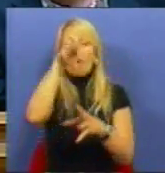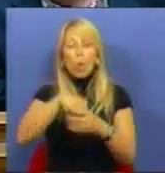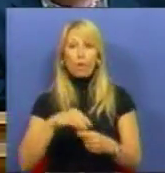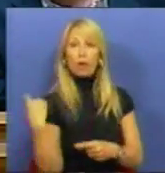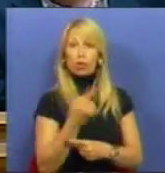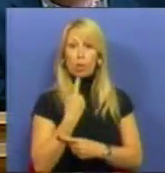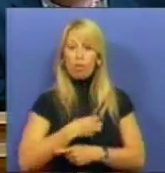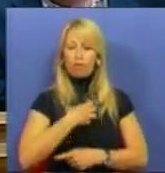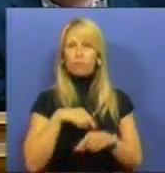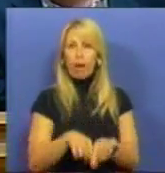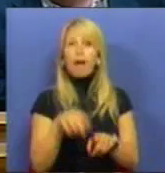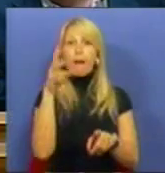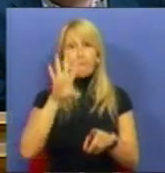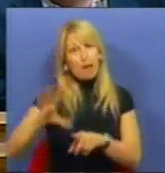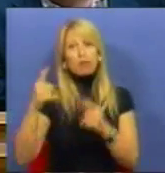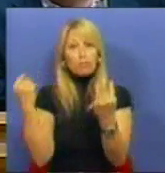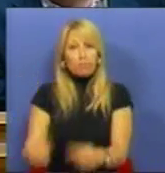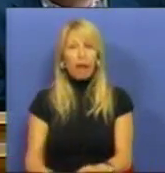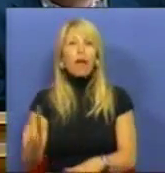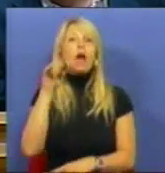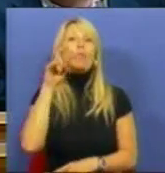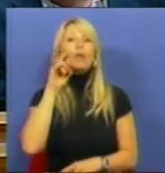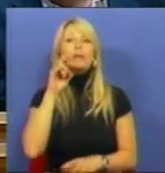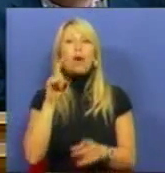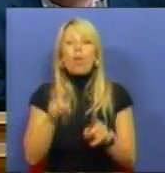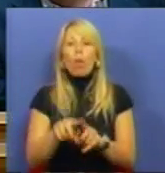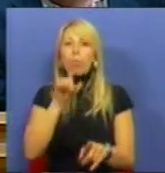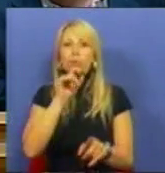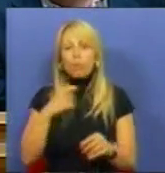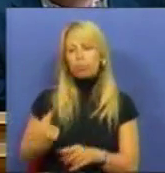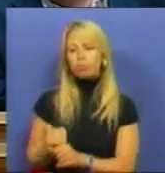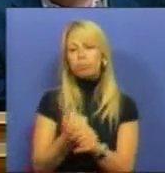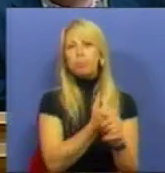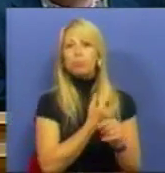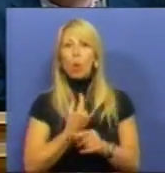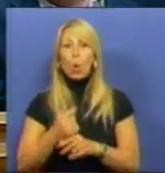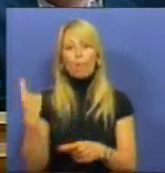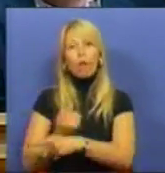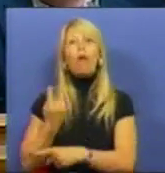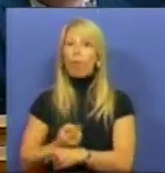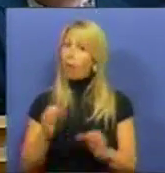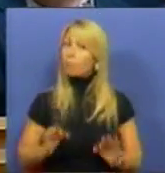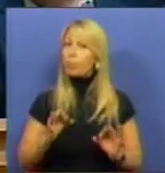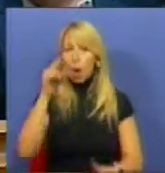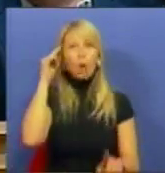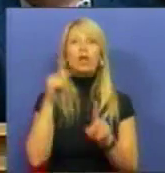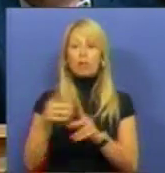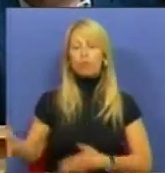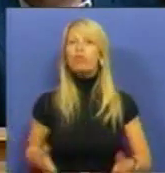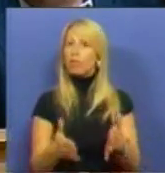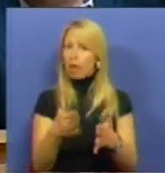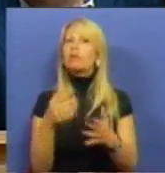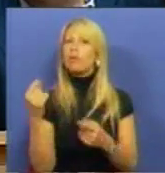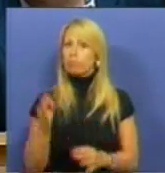vivemos, que vive o nosso país, a proteção do poder de compra é um objetivo absolutamente estratégico. Ora, as medidas